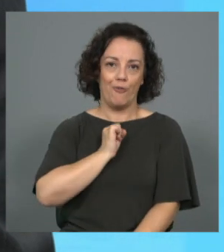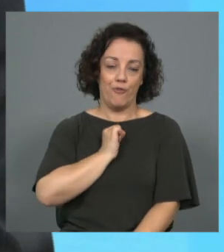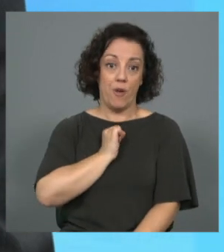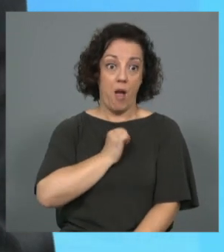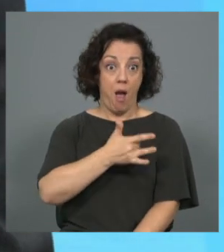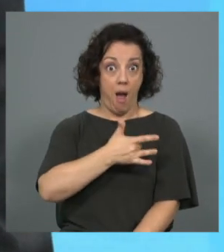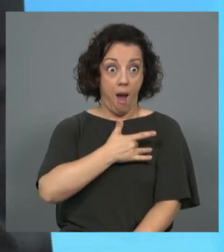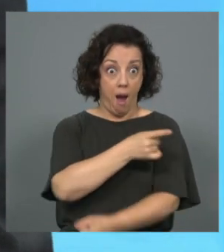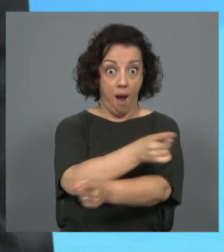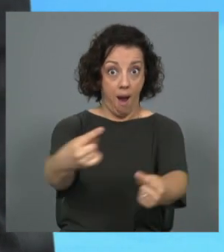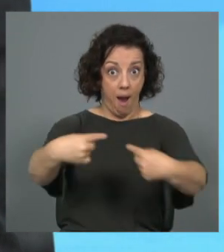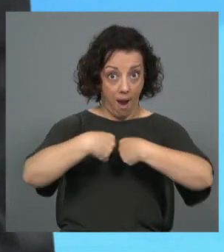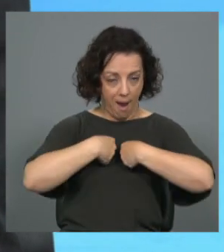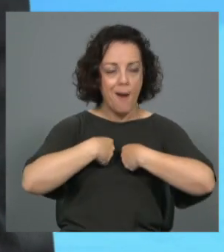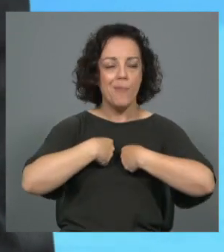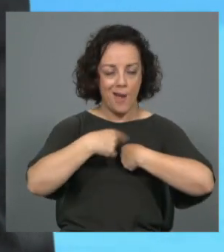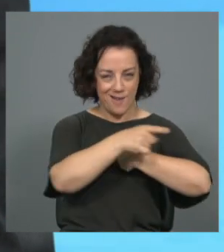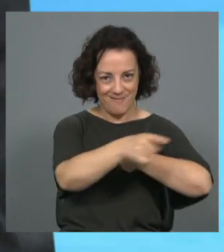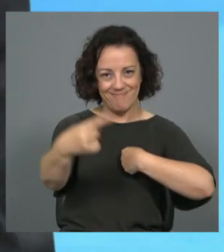ama, guardará a minha palavra.